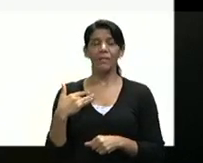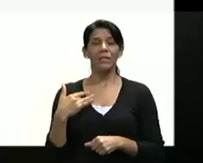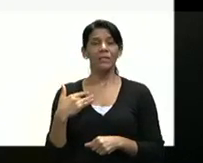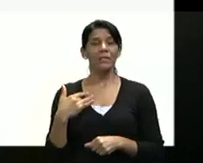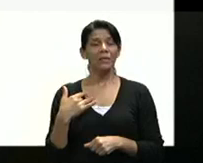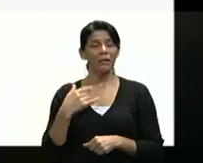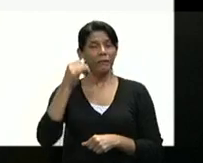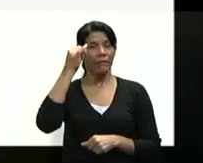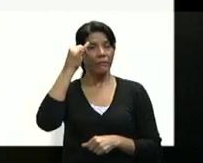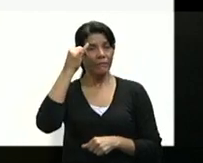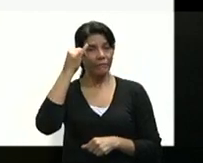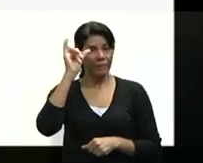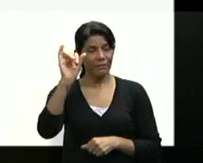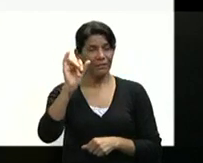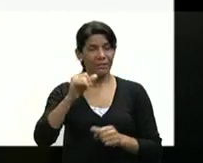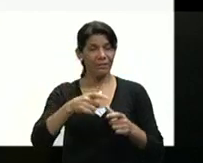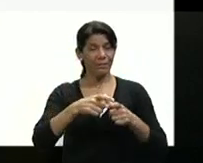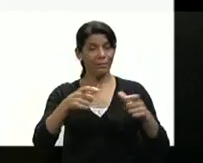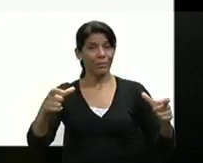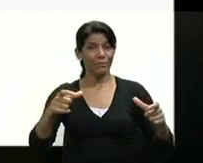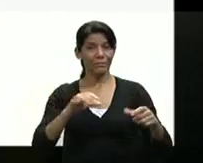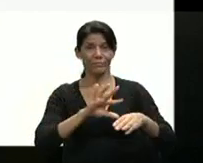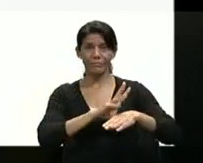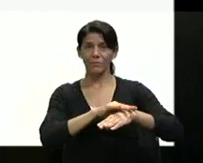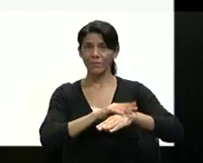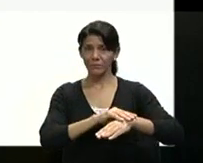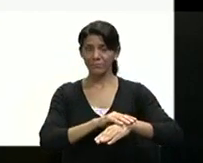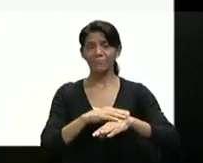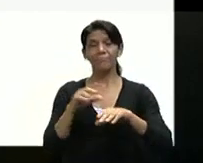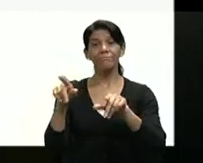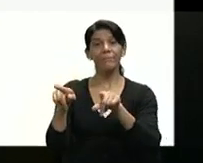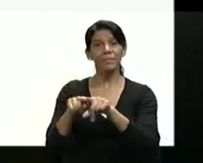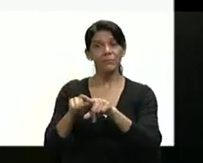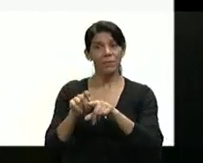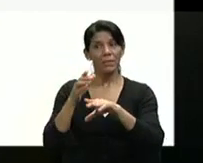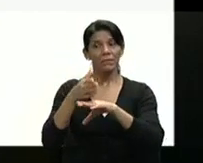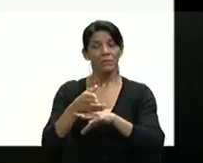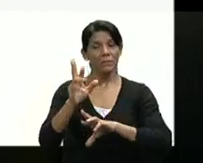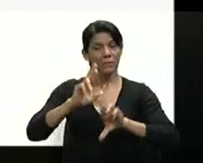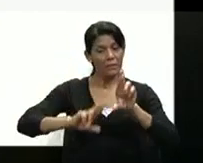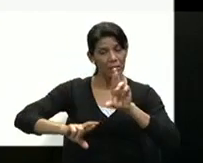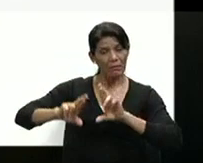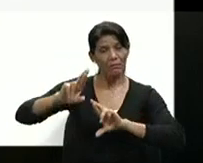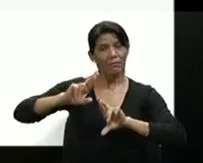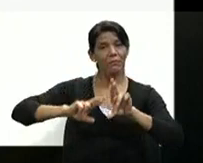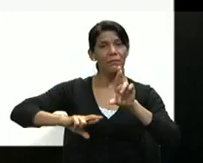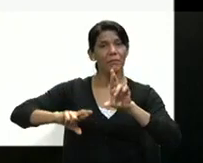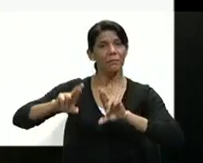da prevenção de agravos e também através de tratamento e